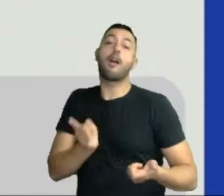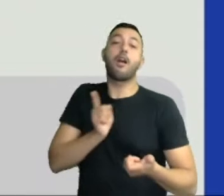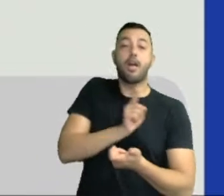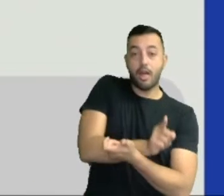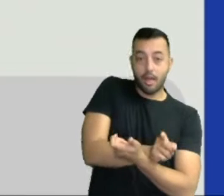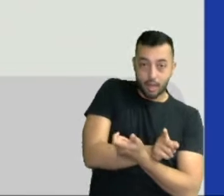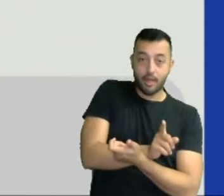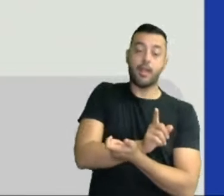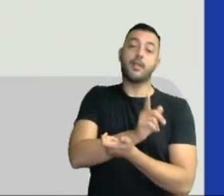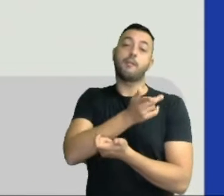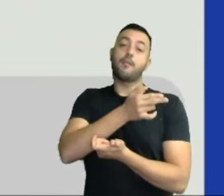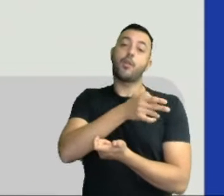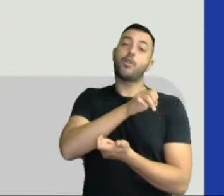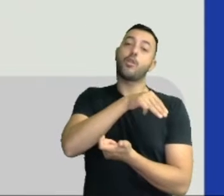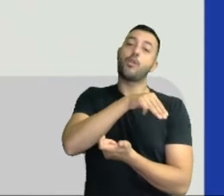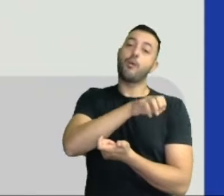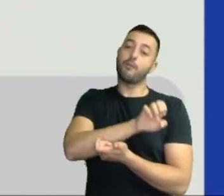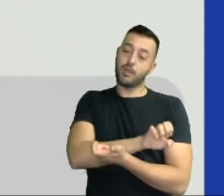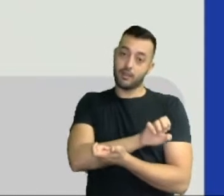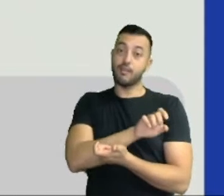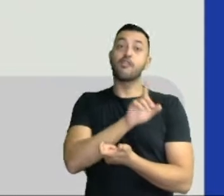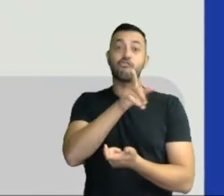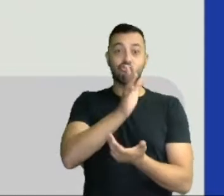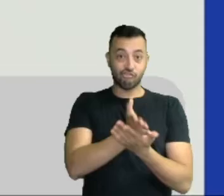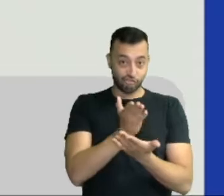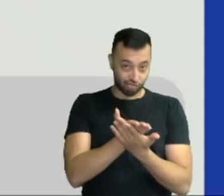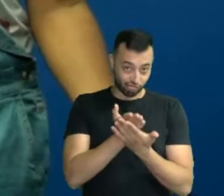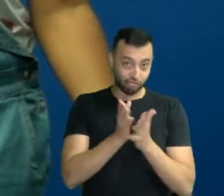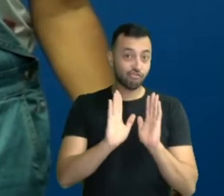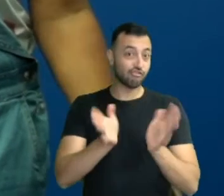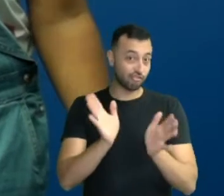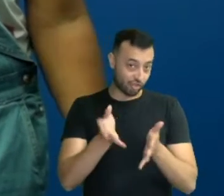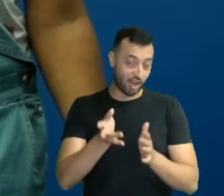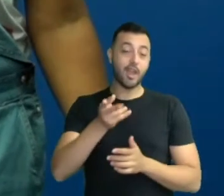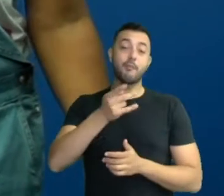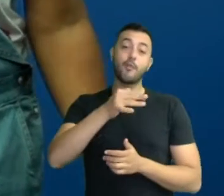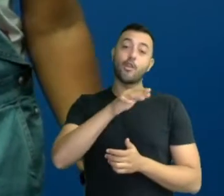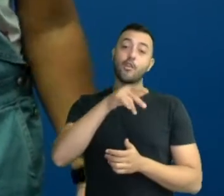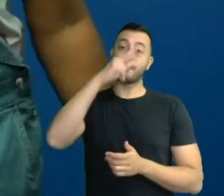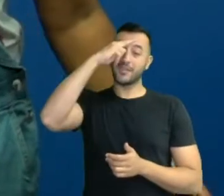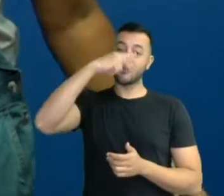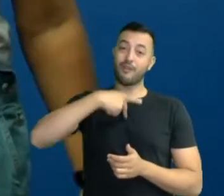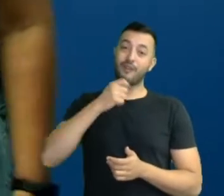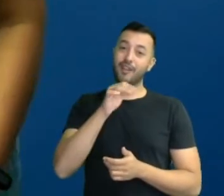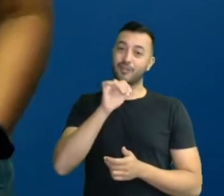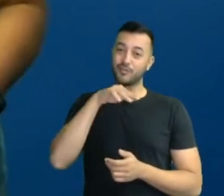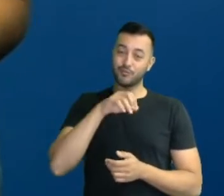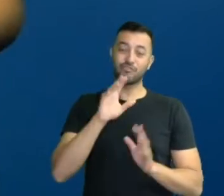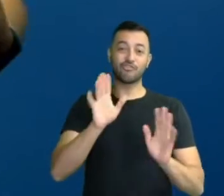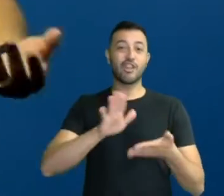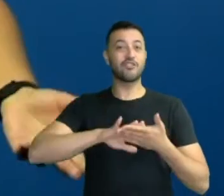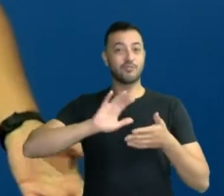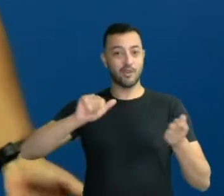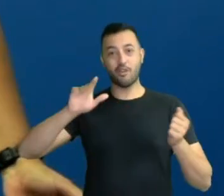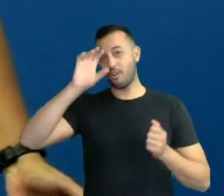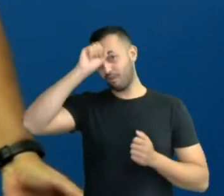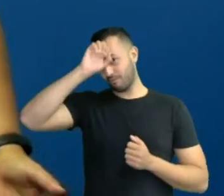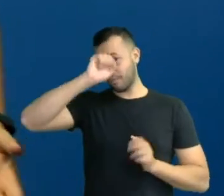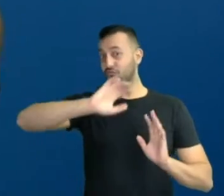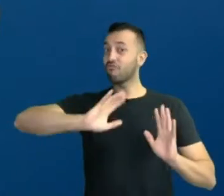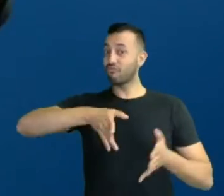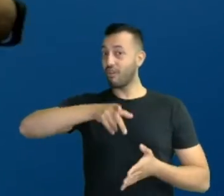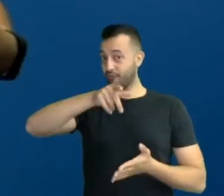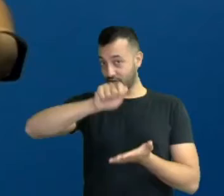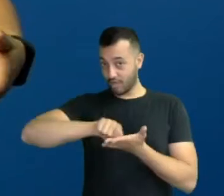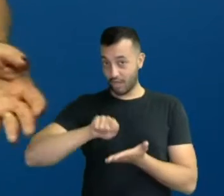personal átono. A gente já estudou o que são pronomes pessoais átonos em língua espanhola. Eu espero que vocês tenham